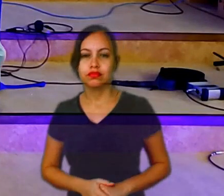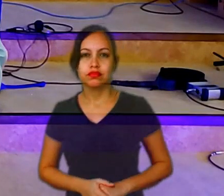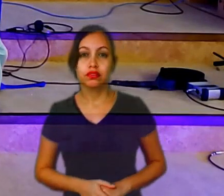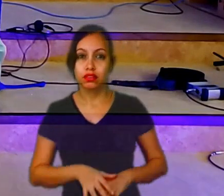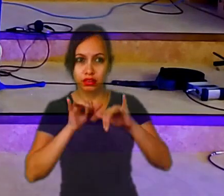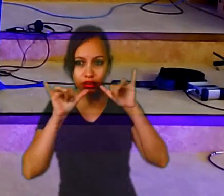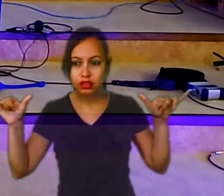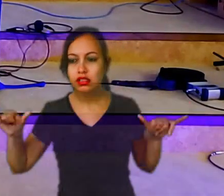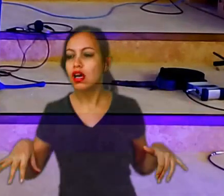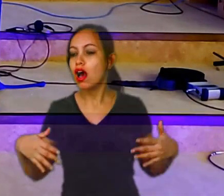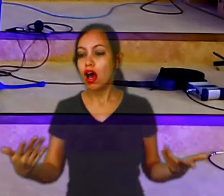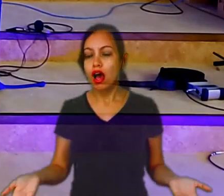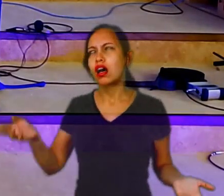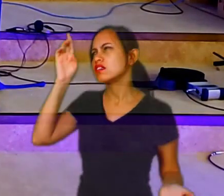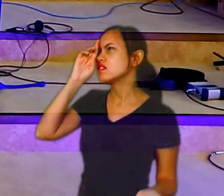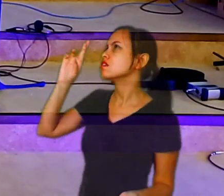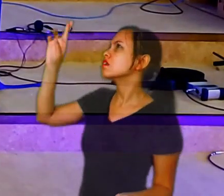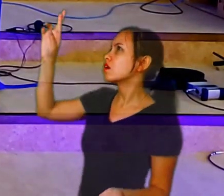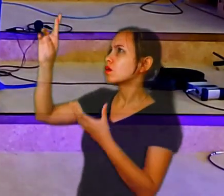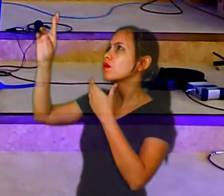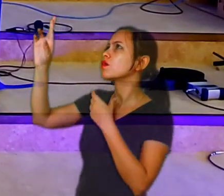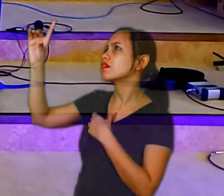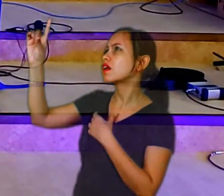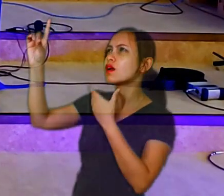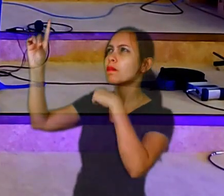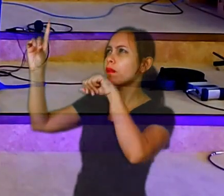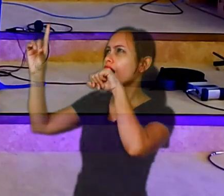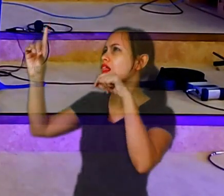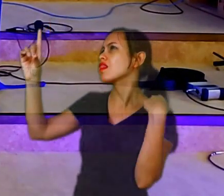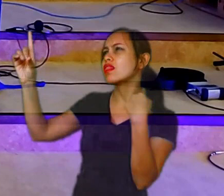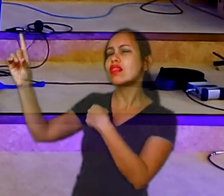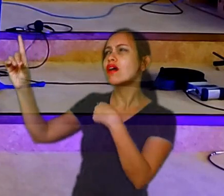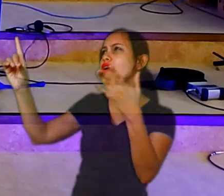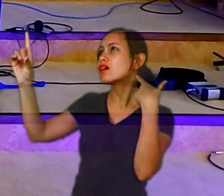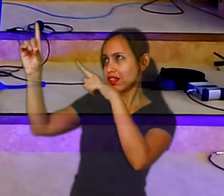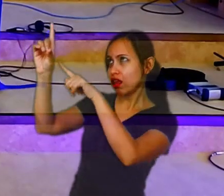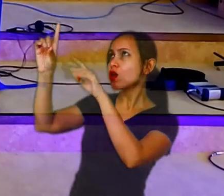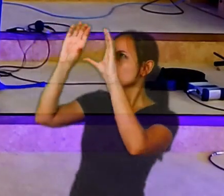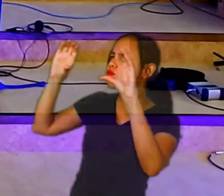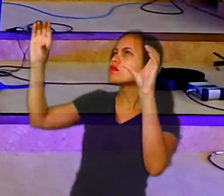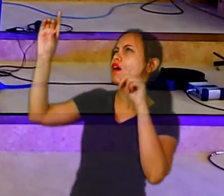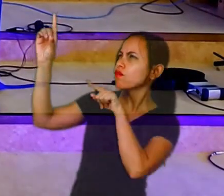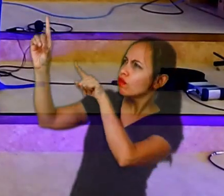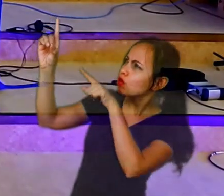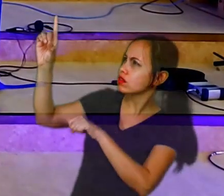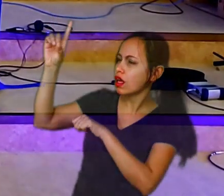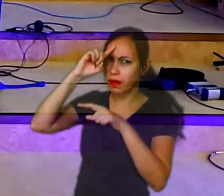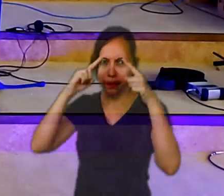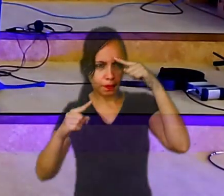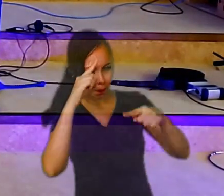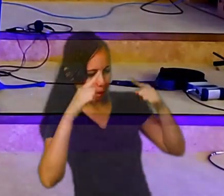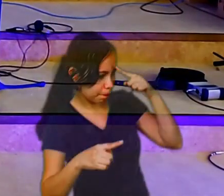e disse: ah, Senhor, Deus de nossos pais, porventura não és tu Deus nos céus? Não és tu que domina